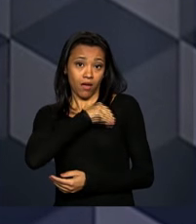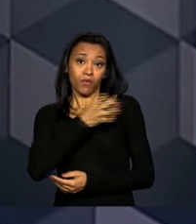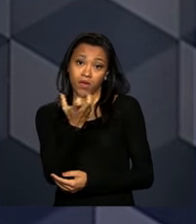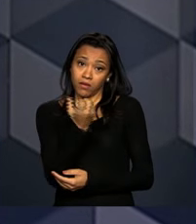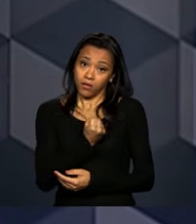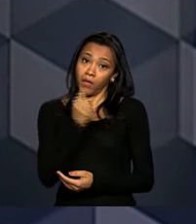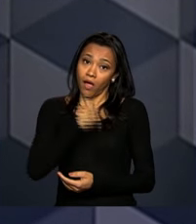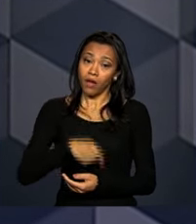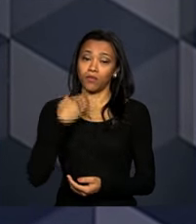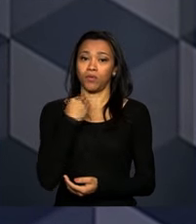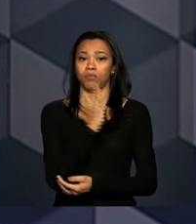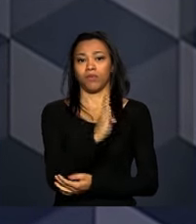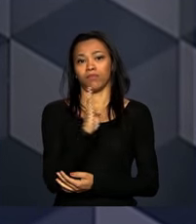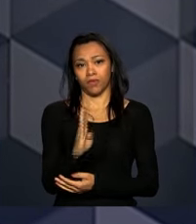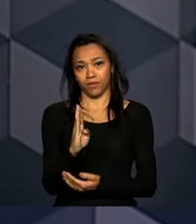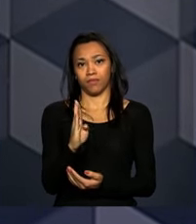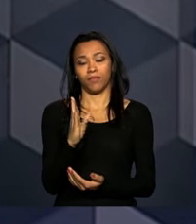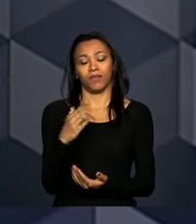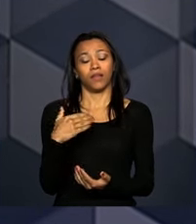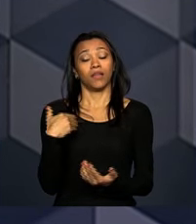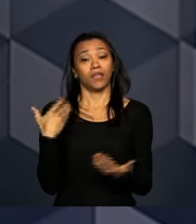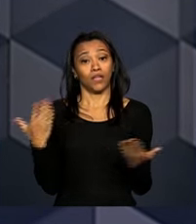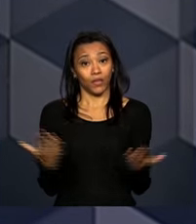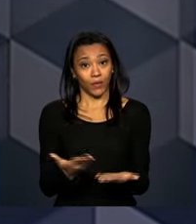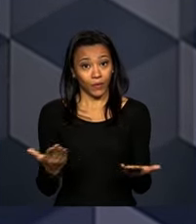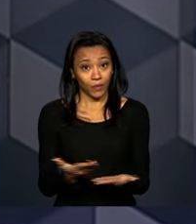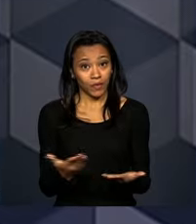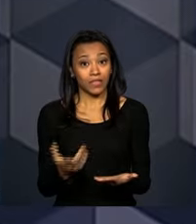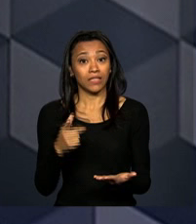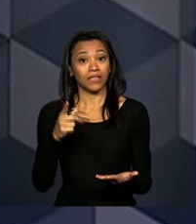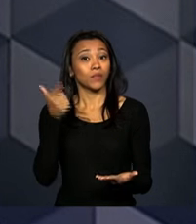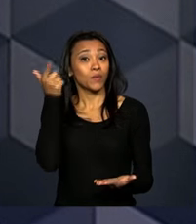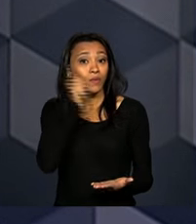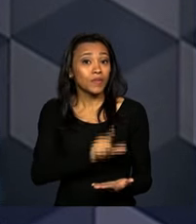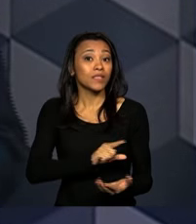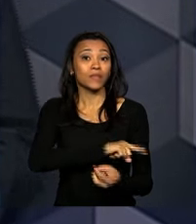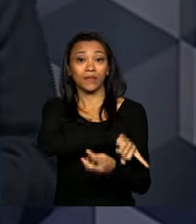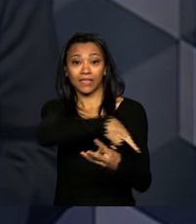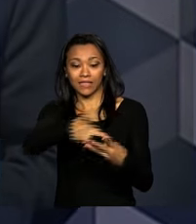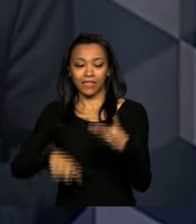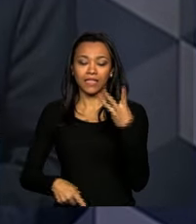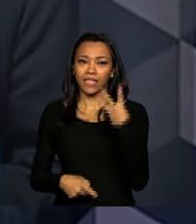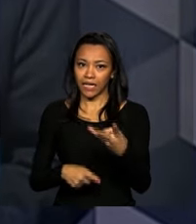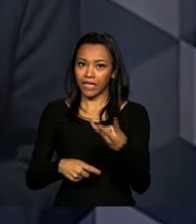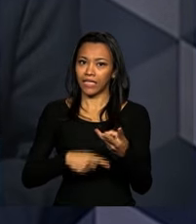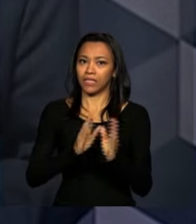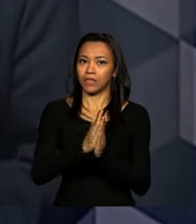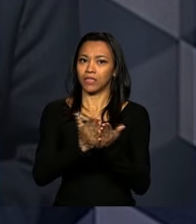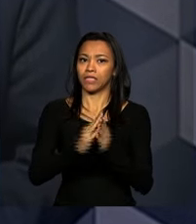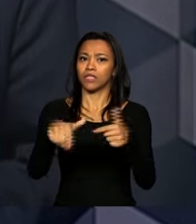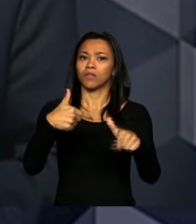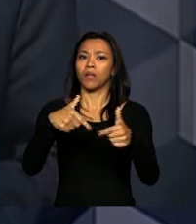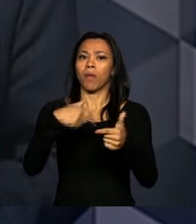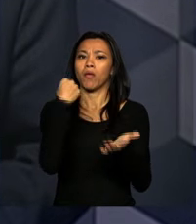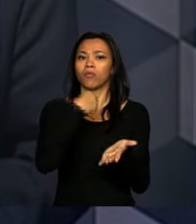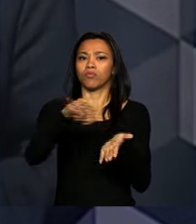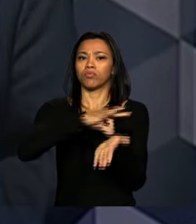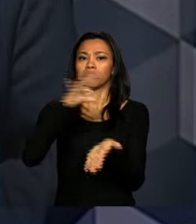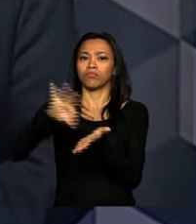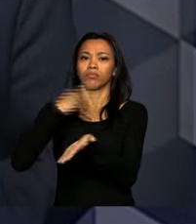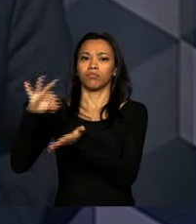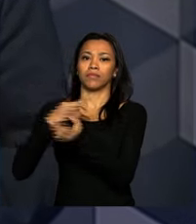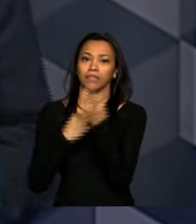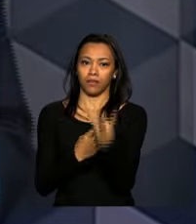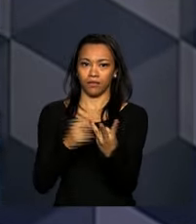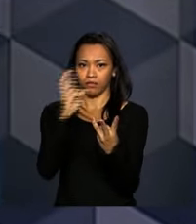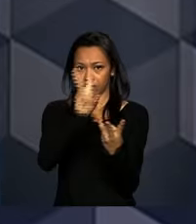honra alcançam hoje 3 carteiras de trabalho devidamente assinadas. Eu sempre optei pelo Banco